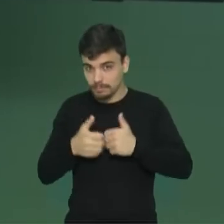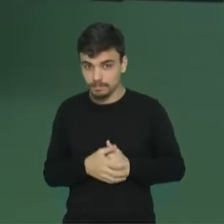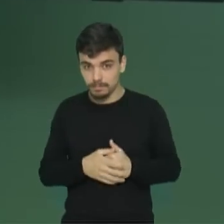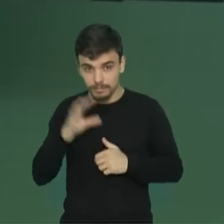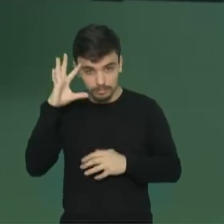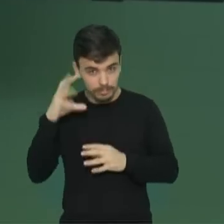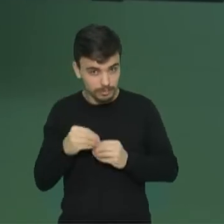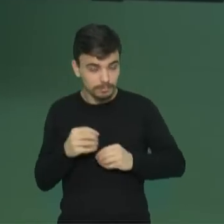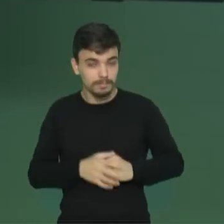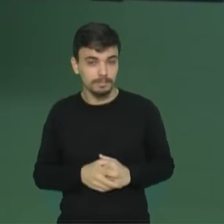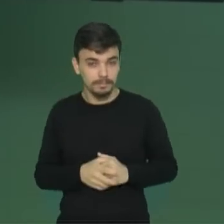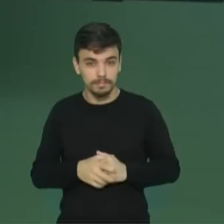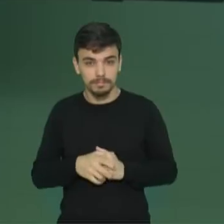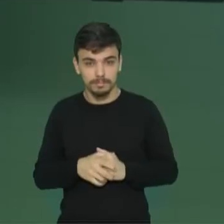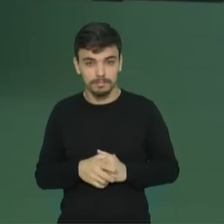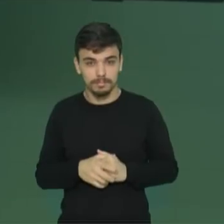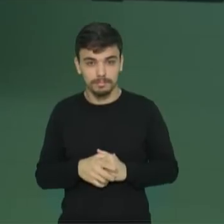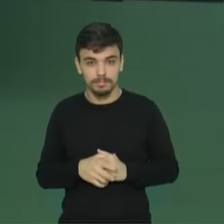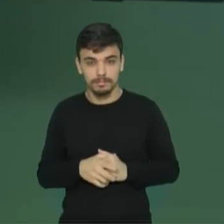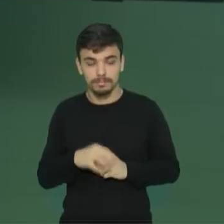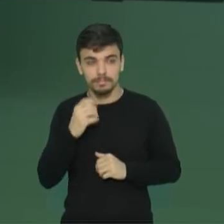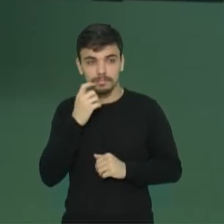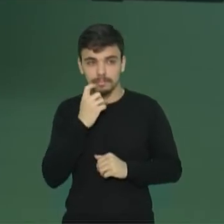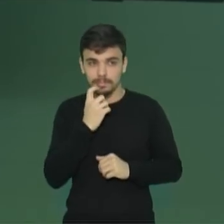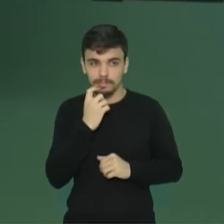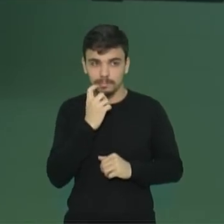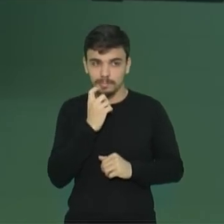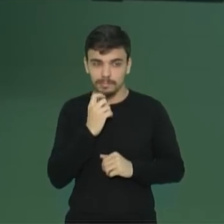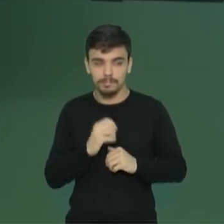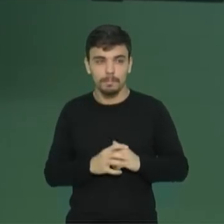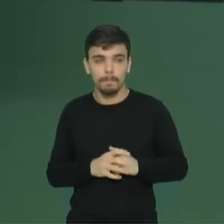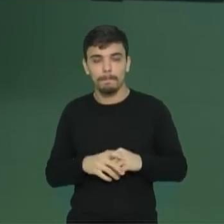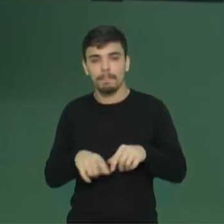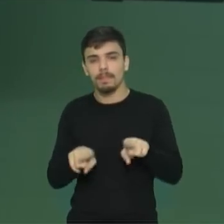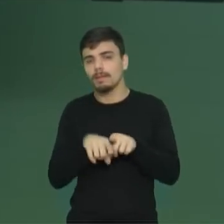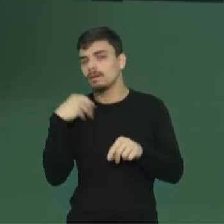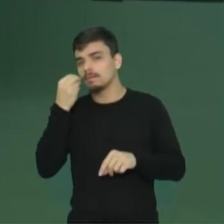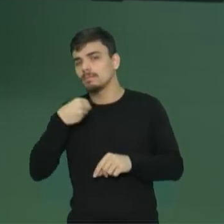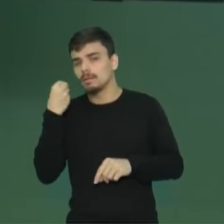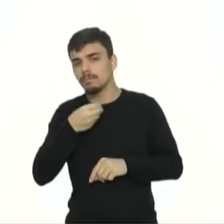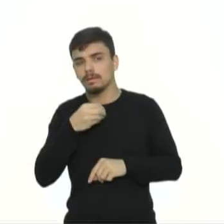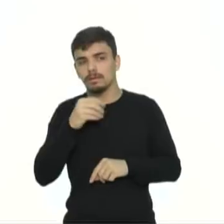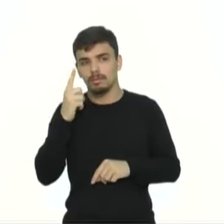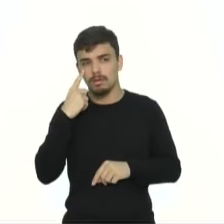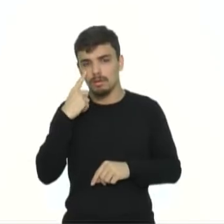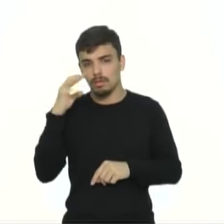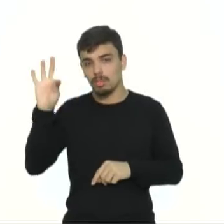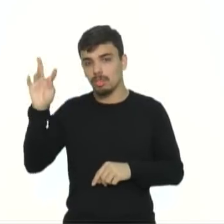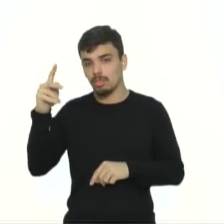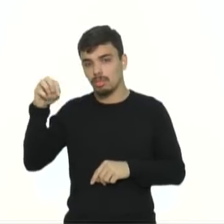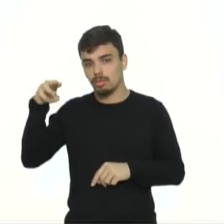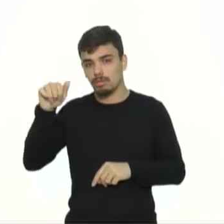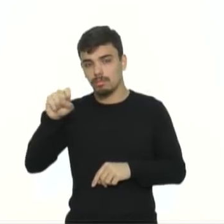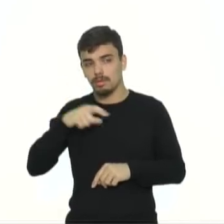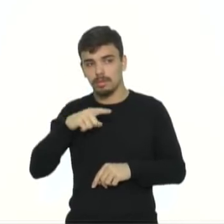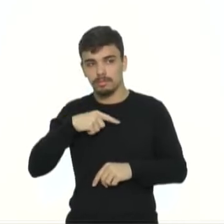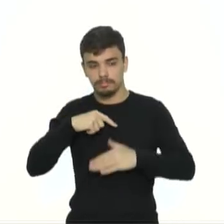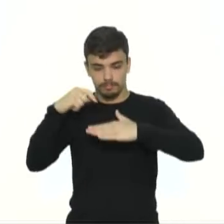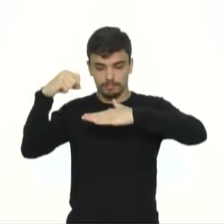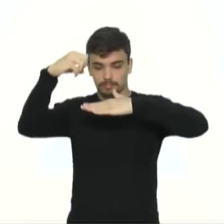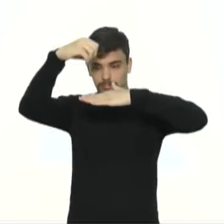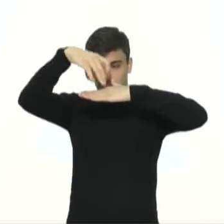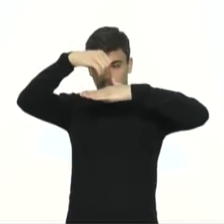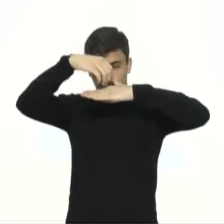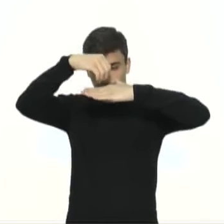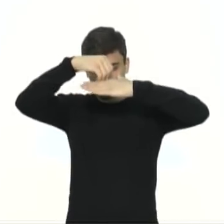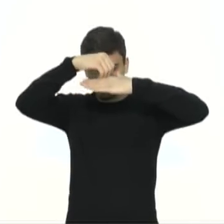Entendeu? Seguindo em frente. O experimento do Yang. Um anteparo, passa a luz, dois anteparos,